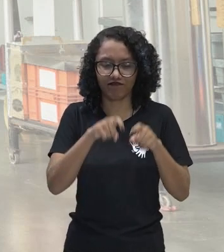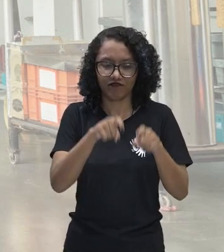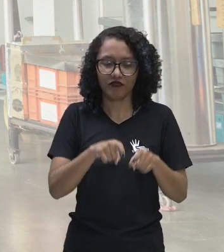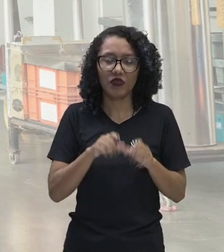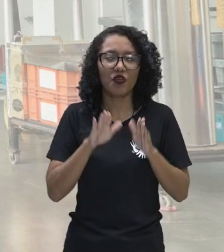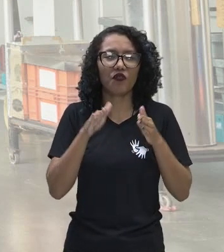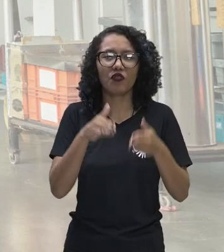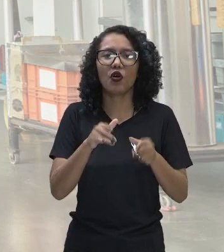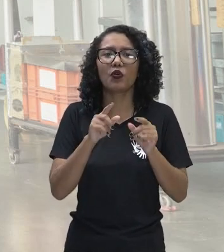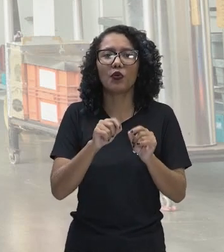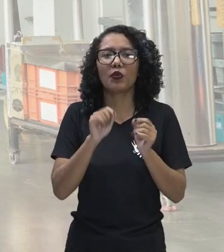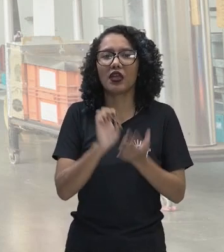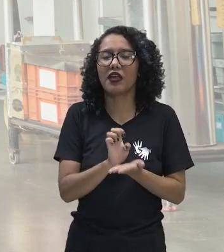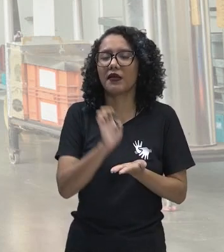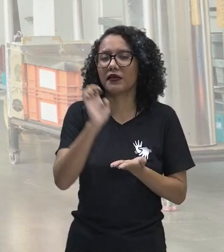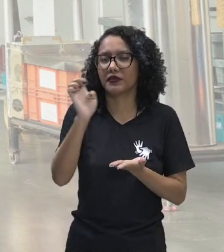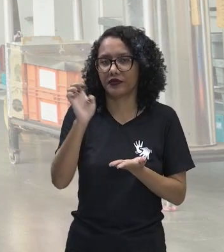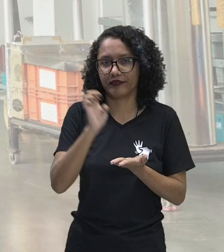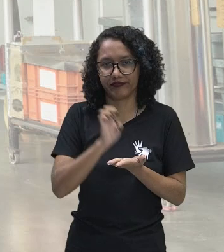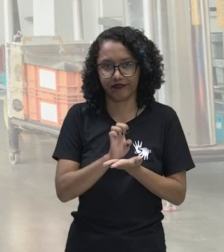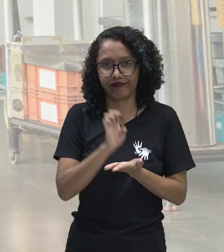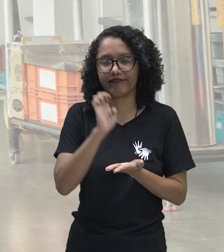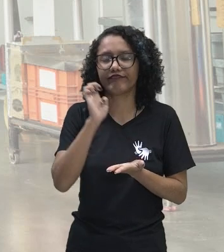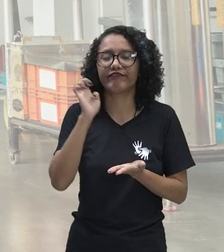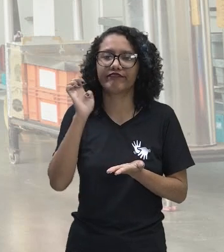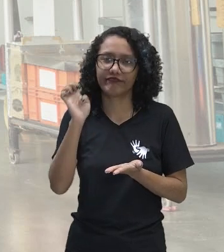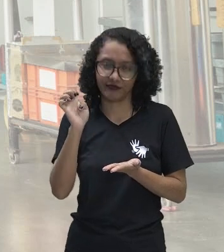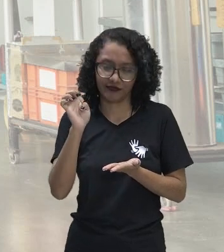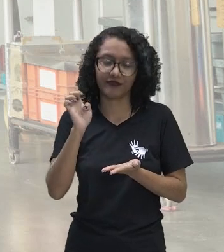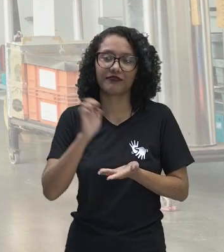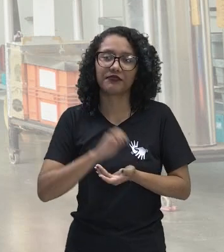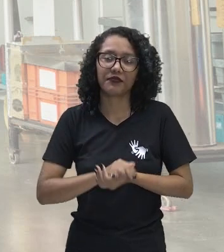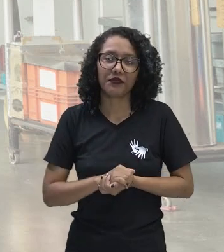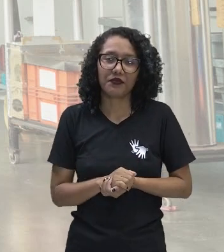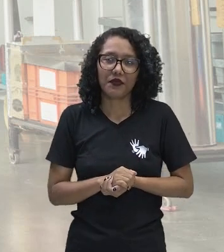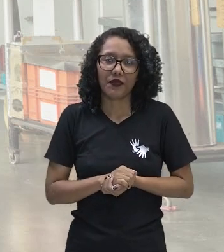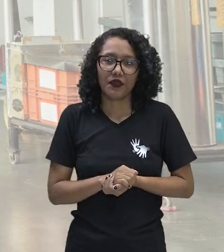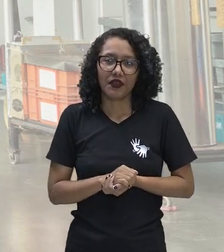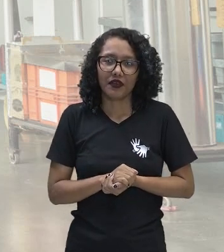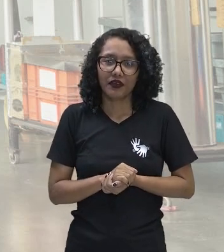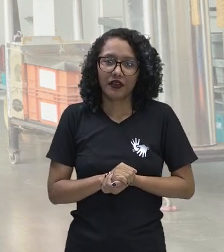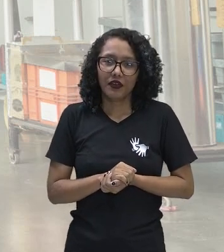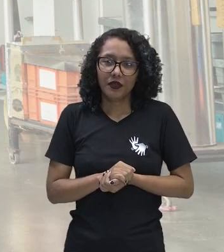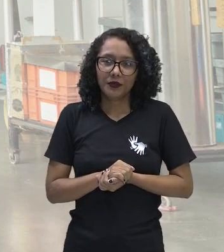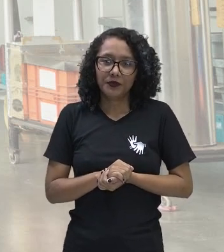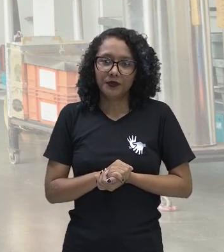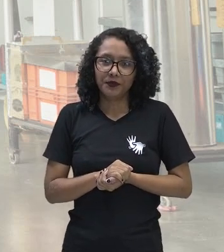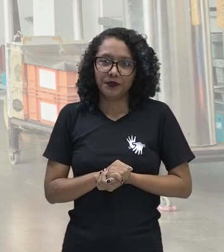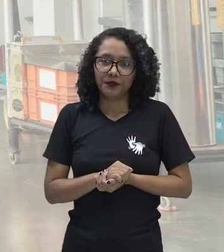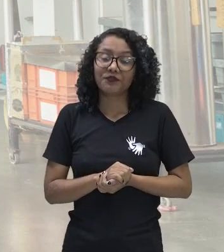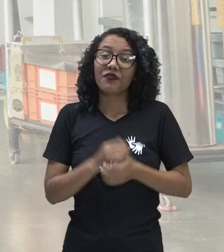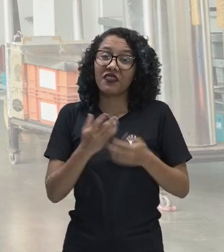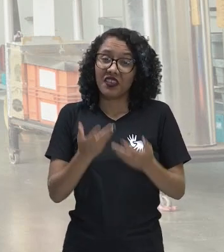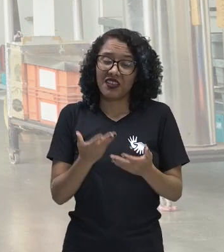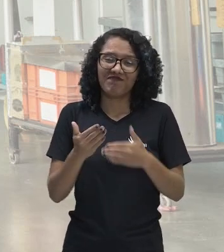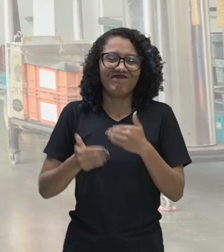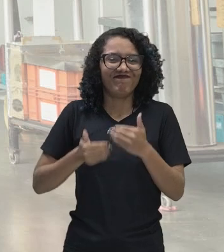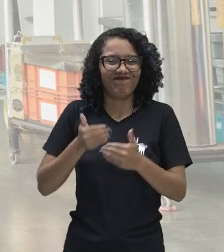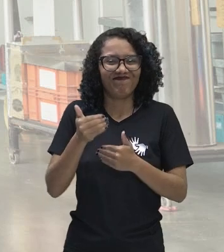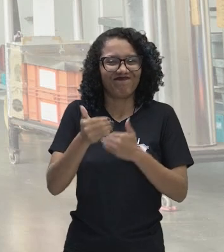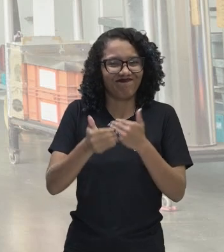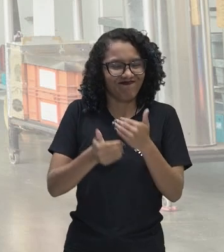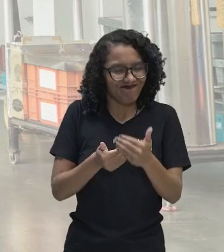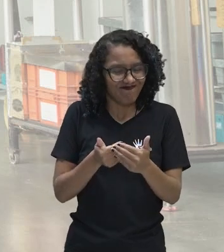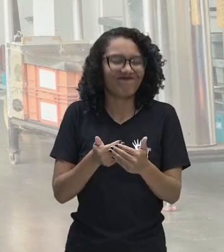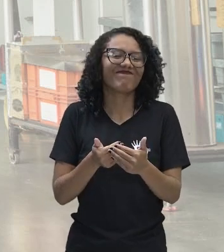mercado externo, ou seja, para a exportação. E o processo foi longo, envolvendo vários